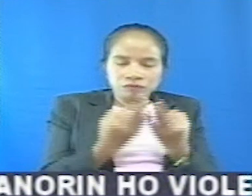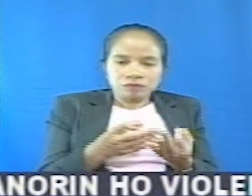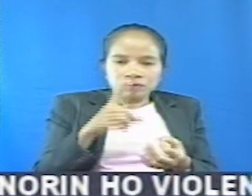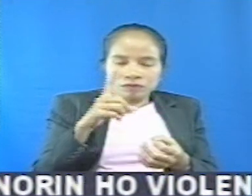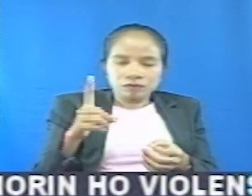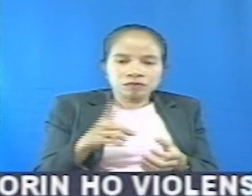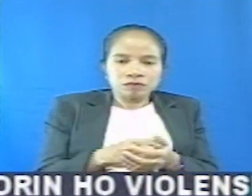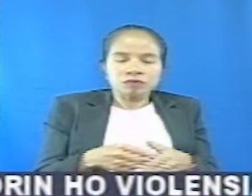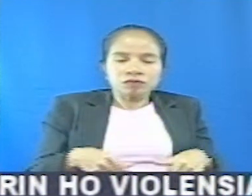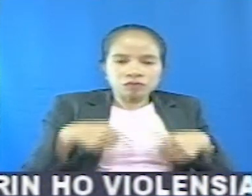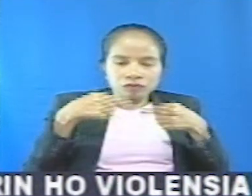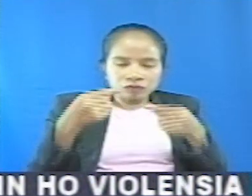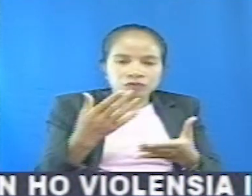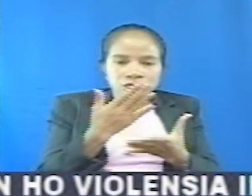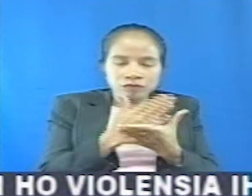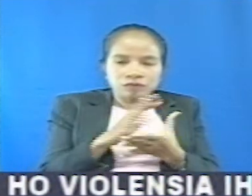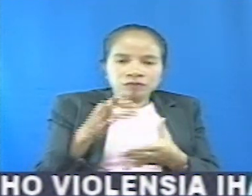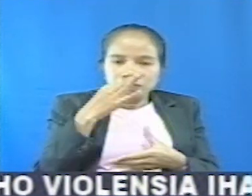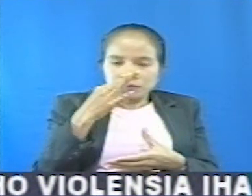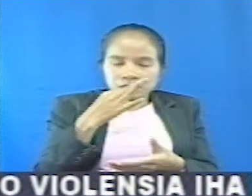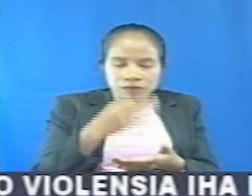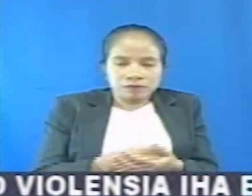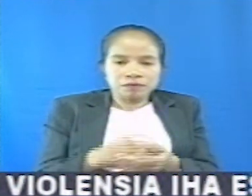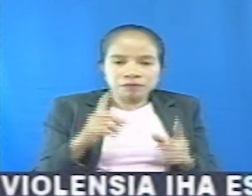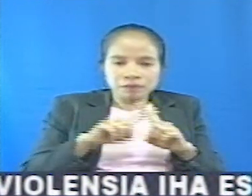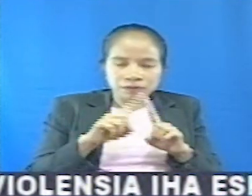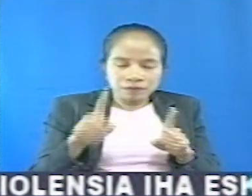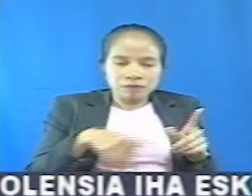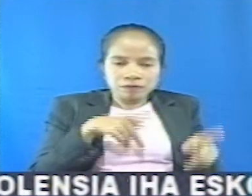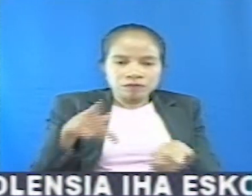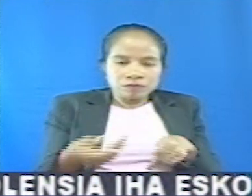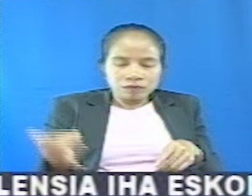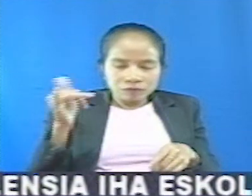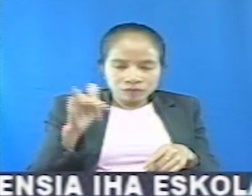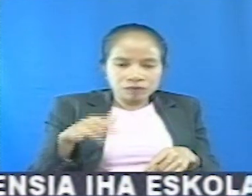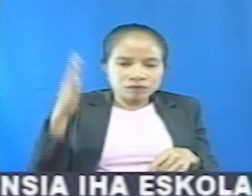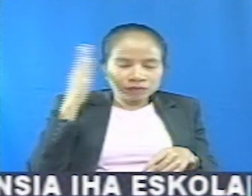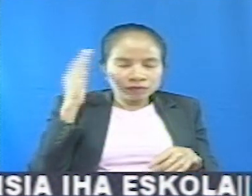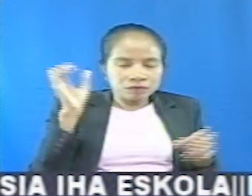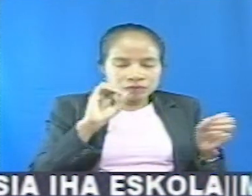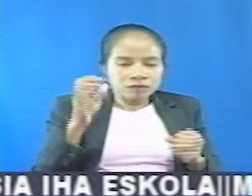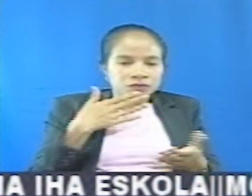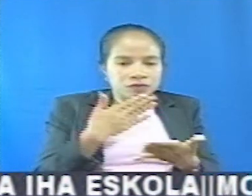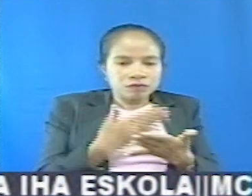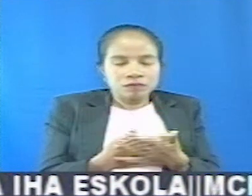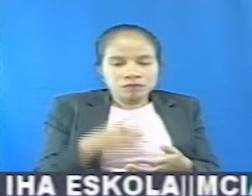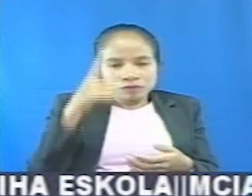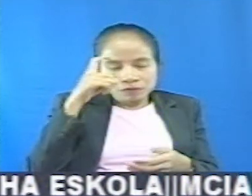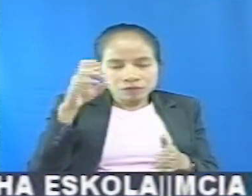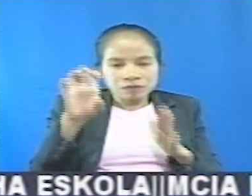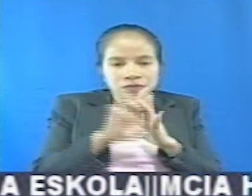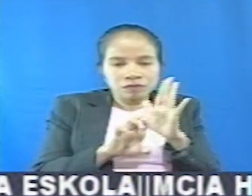no oferece Mos cesta básica. Mai be, populasaun sira considera la suficiente, tamba